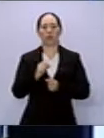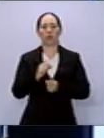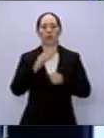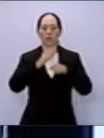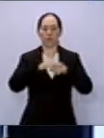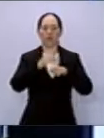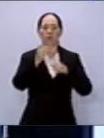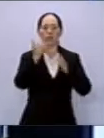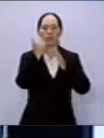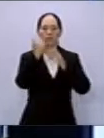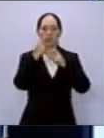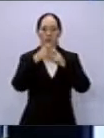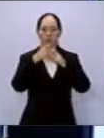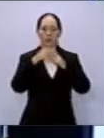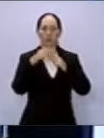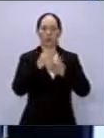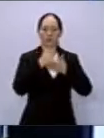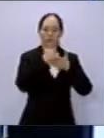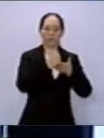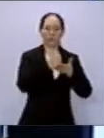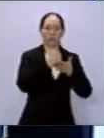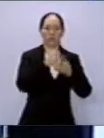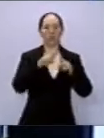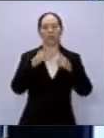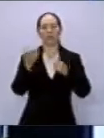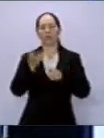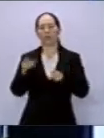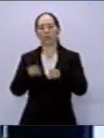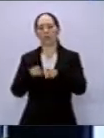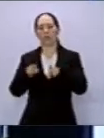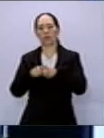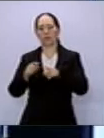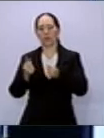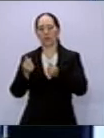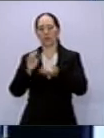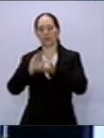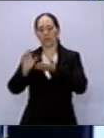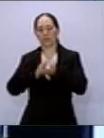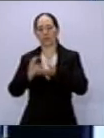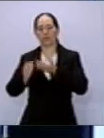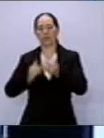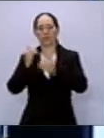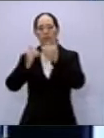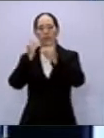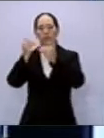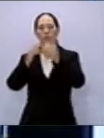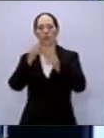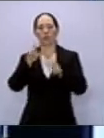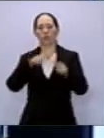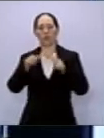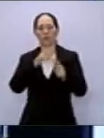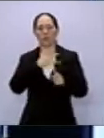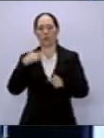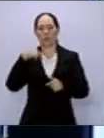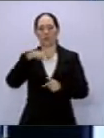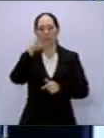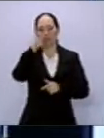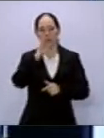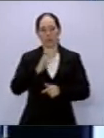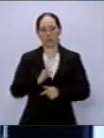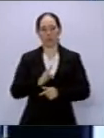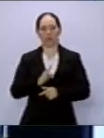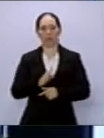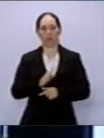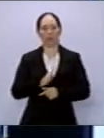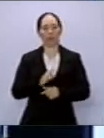aos Mais Médicos nós cobramos publicamente investimento na qualificação profissional dos trabalhadores da área da saúde no Brasil inteiro